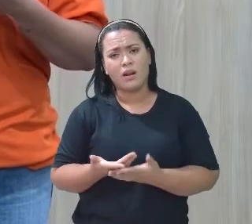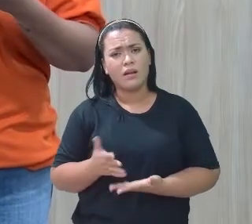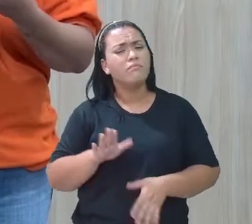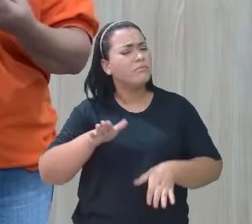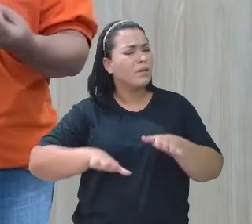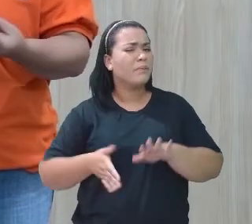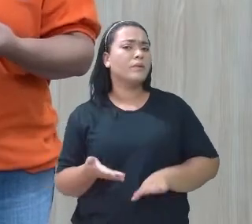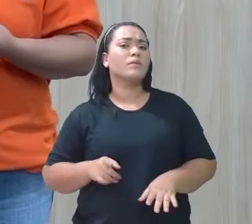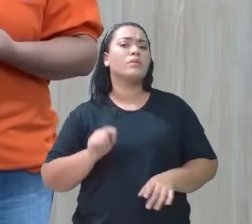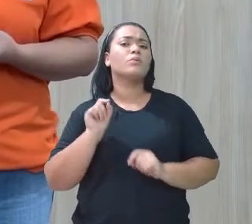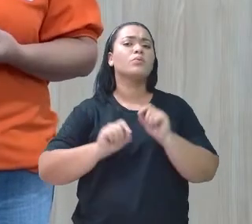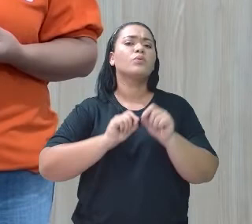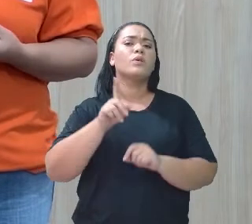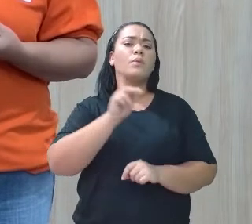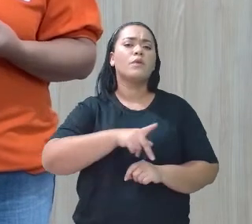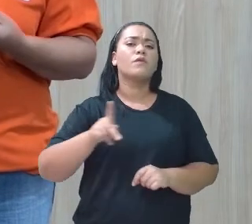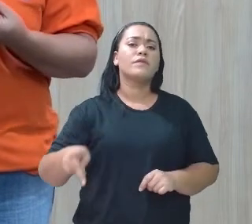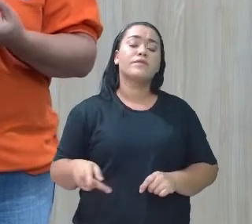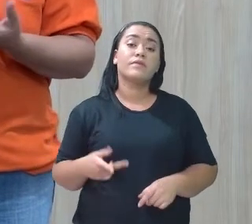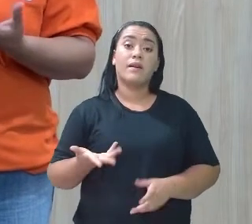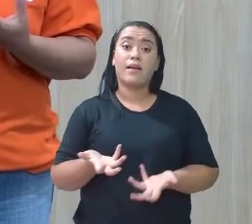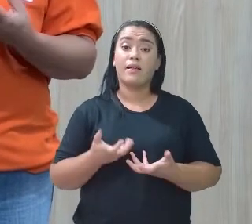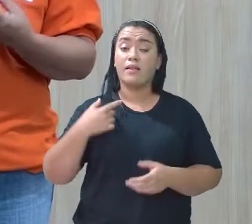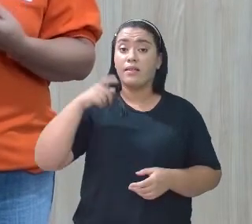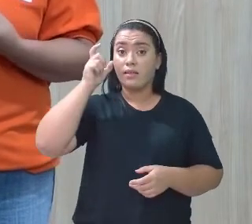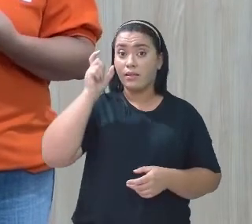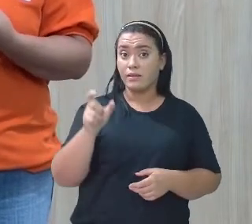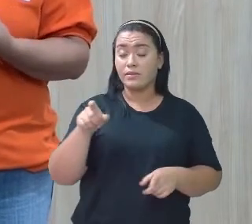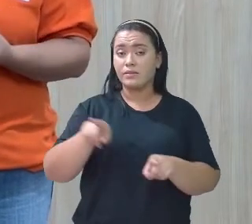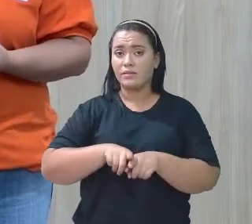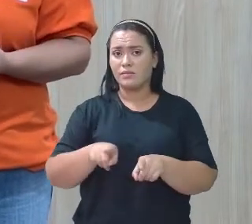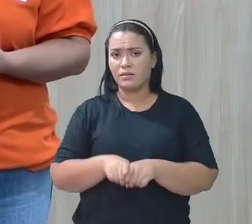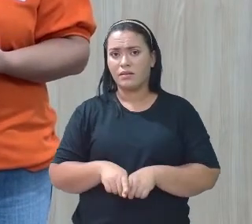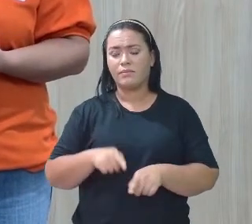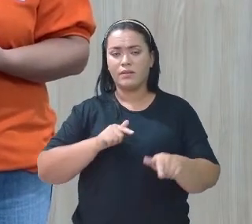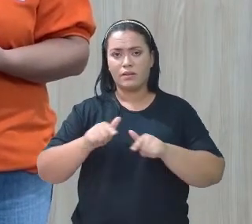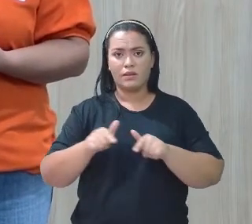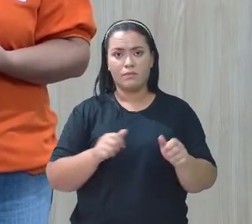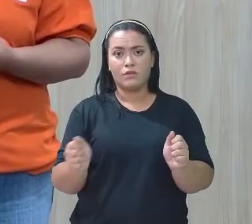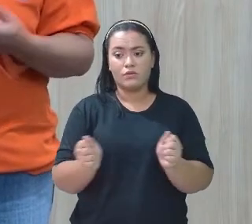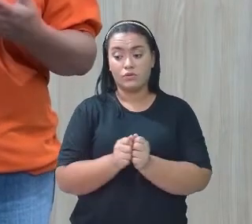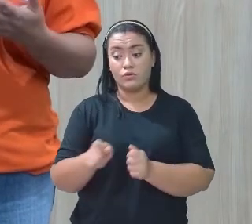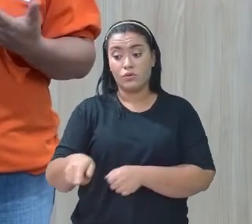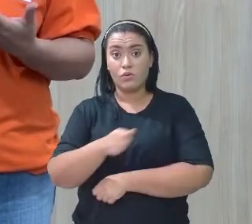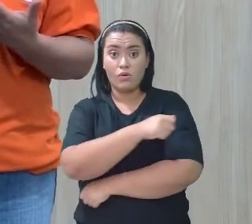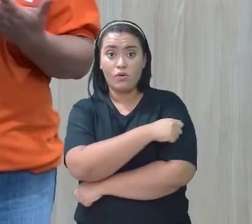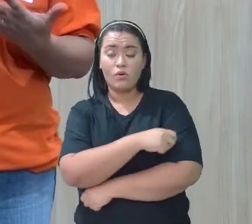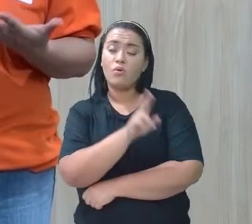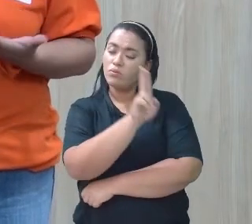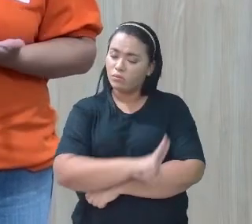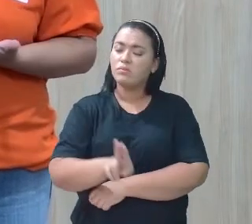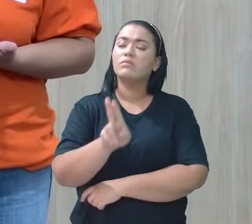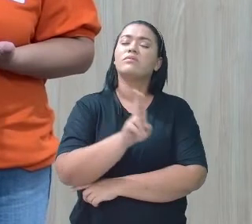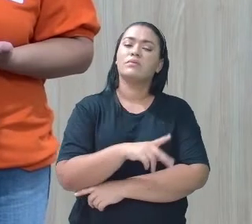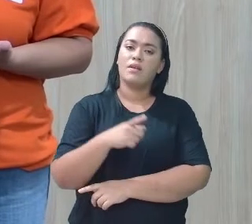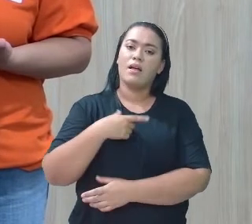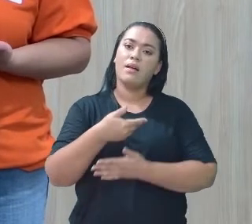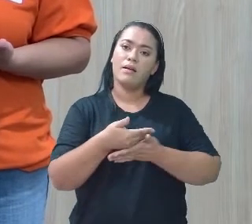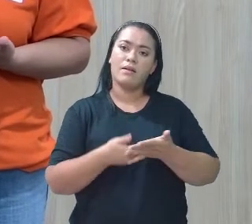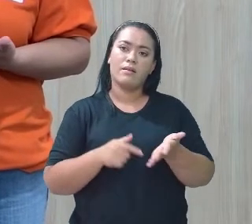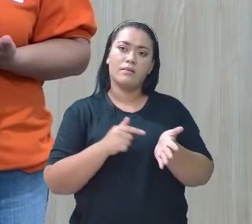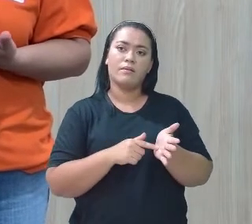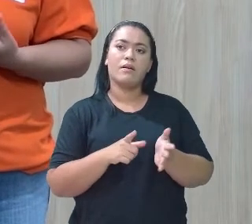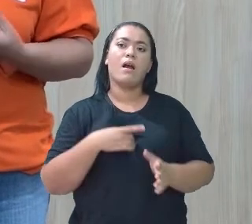dependendo do que o professor tiver interesse, tiver trabalhando com esse estudante, ele usa essa prancha